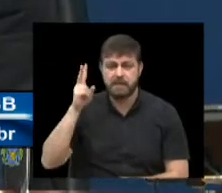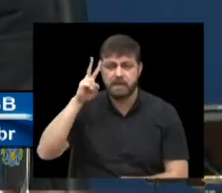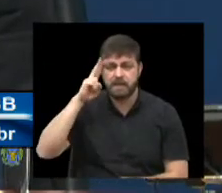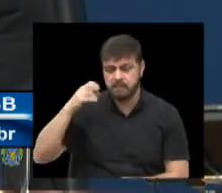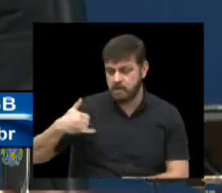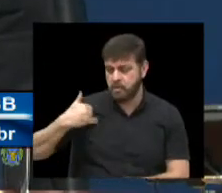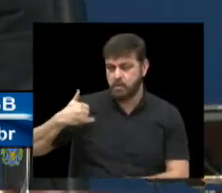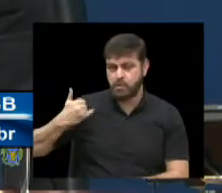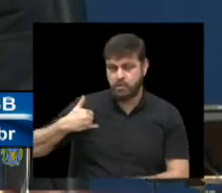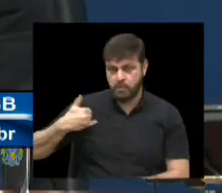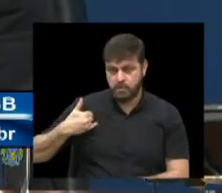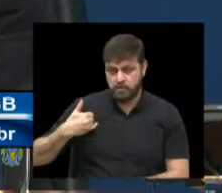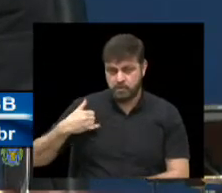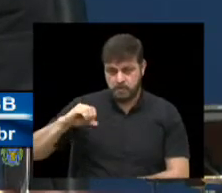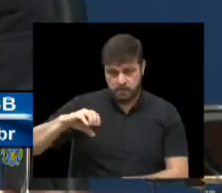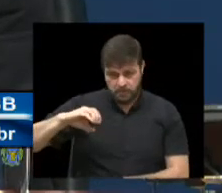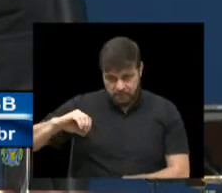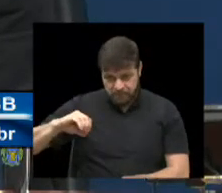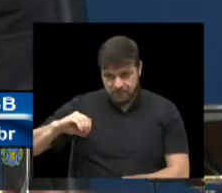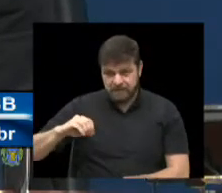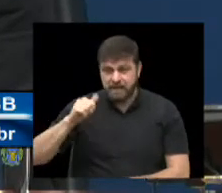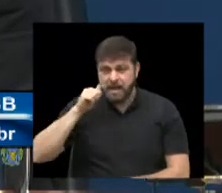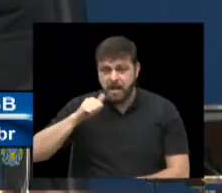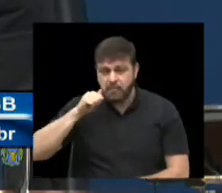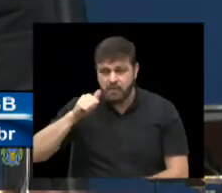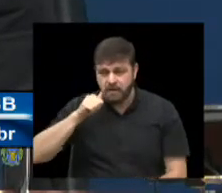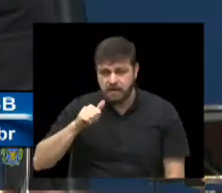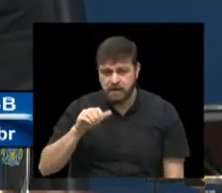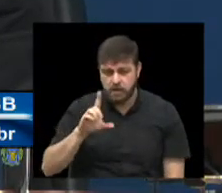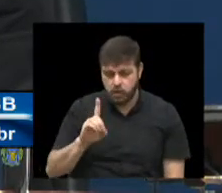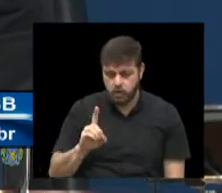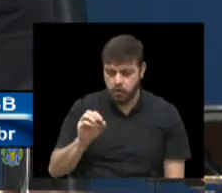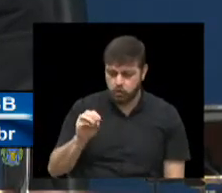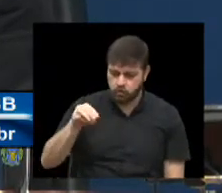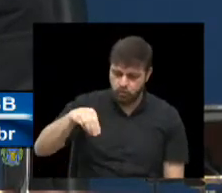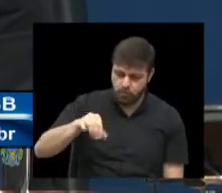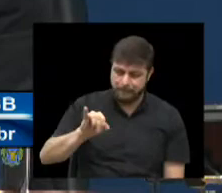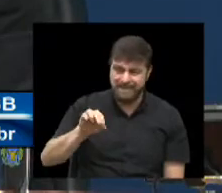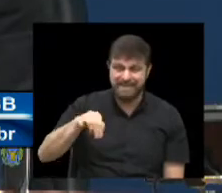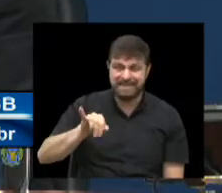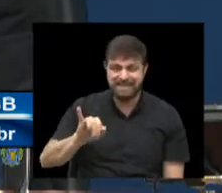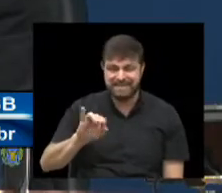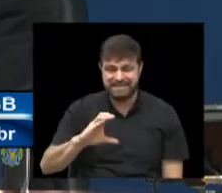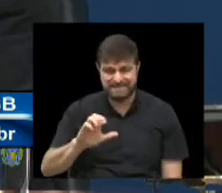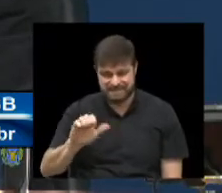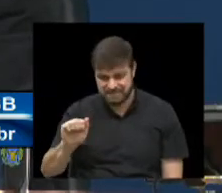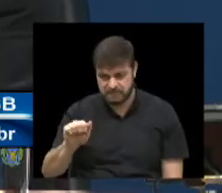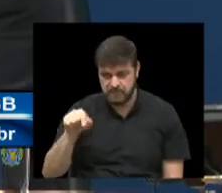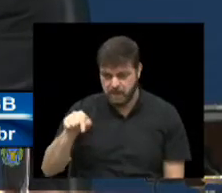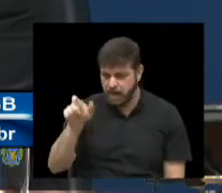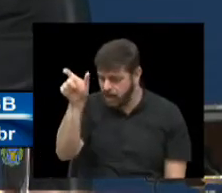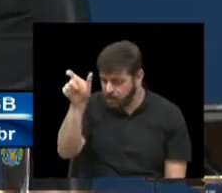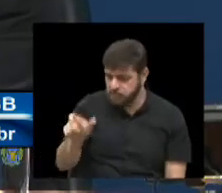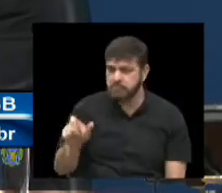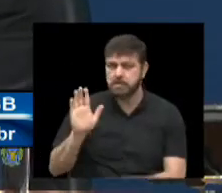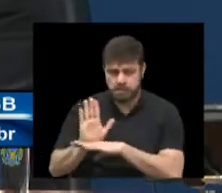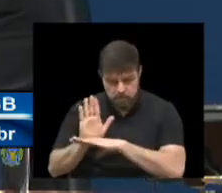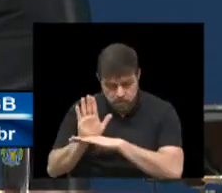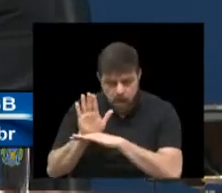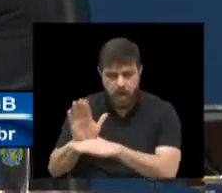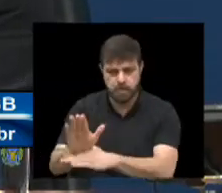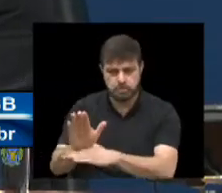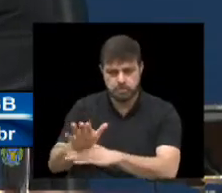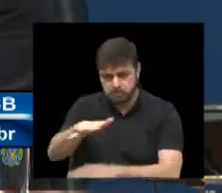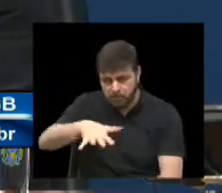aniversário dos 90 anos da senhora Domenícia Geraldo Marques, quem muito contribuiu no crescimento